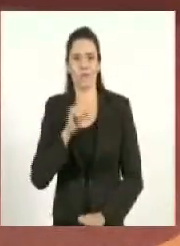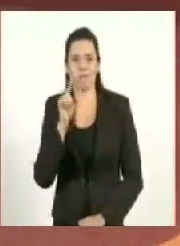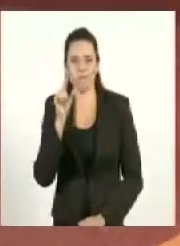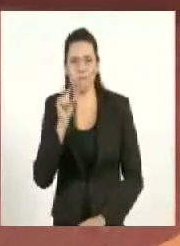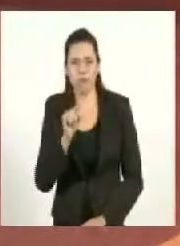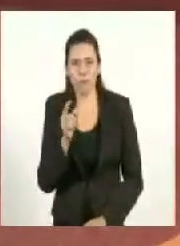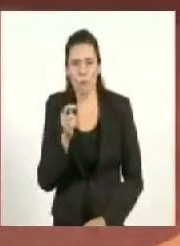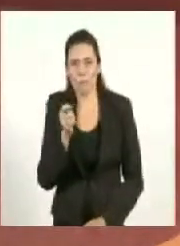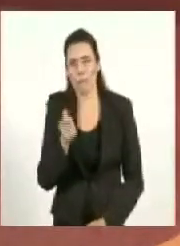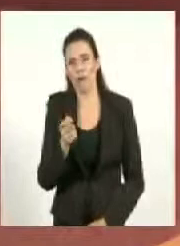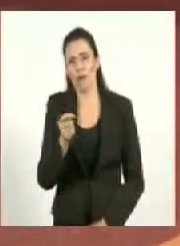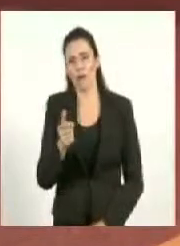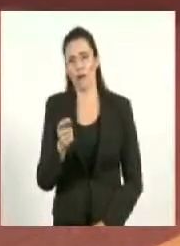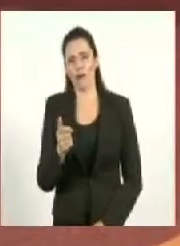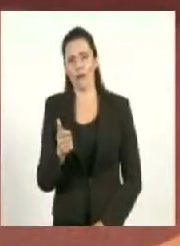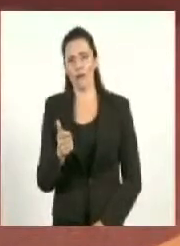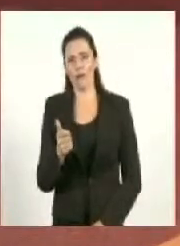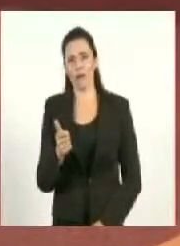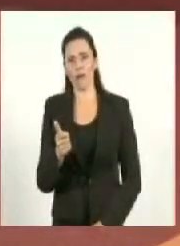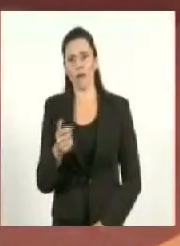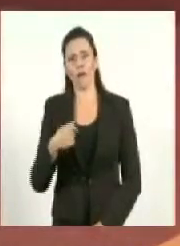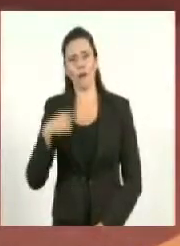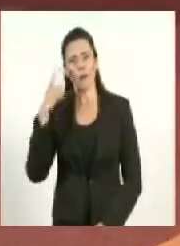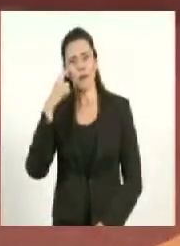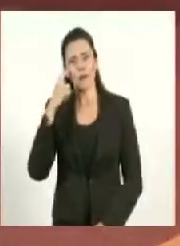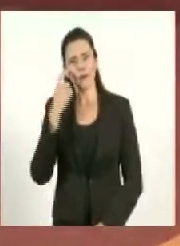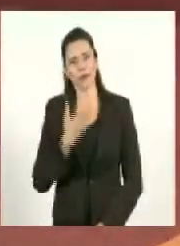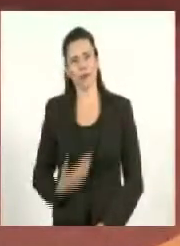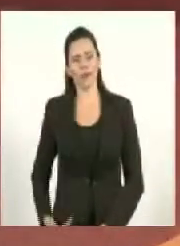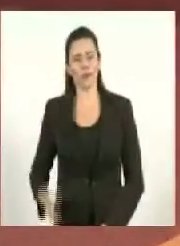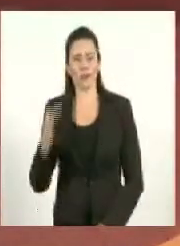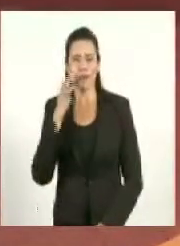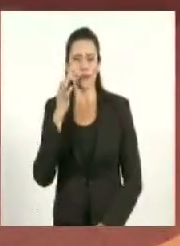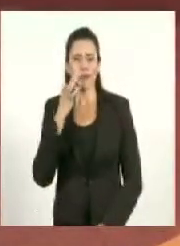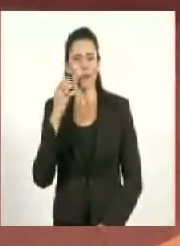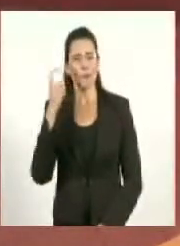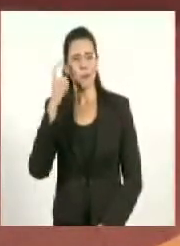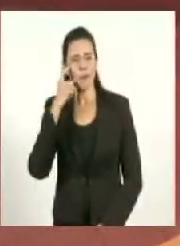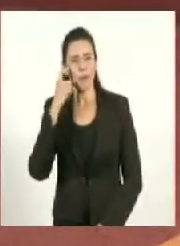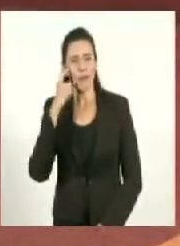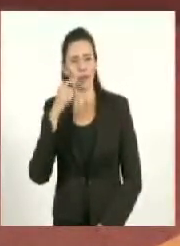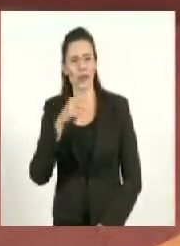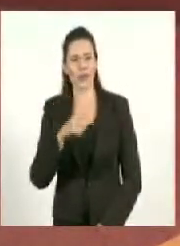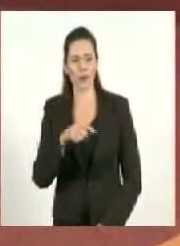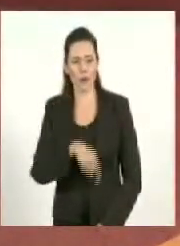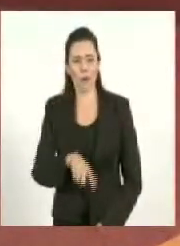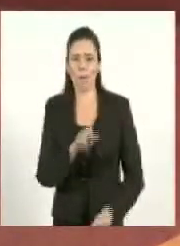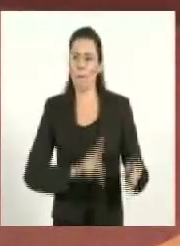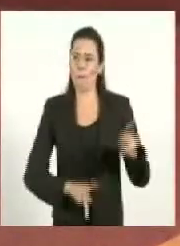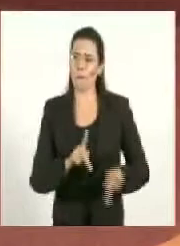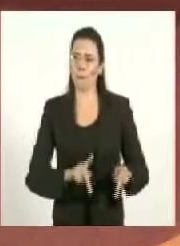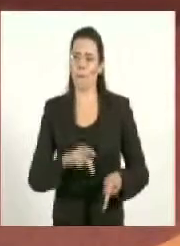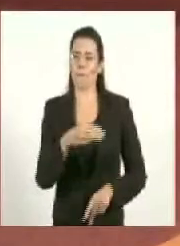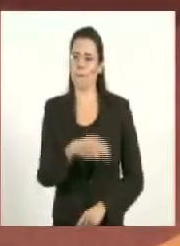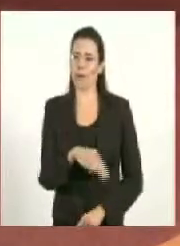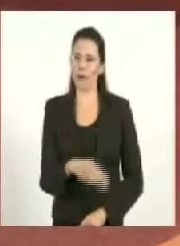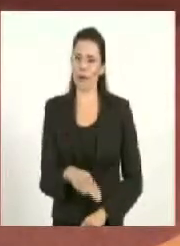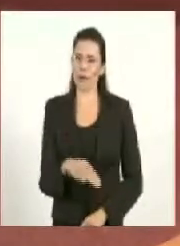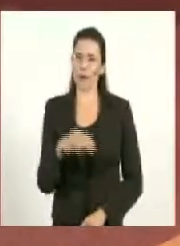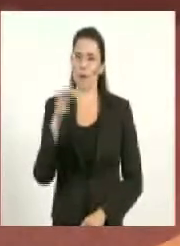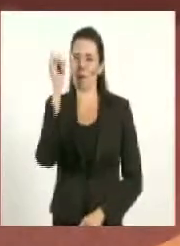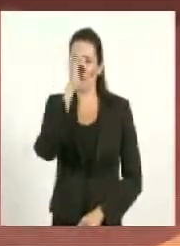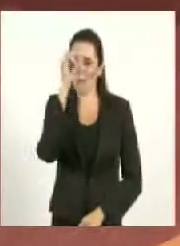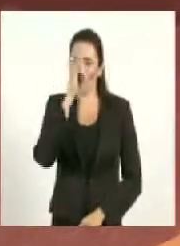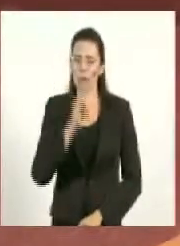bobas, achando que está dando um grande presente. E quando, na verdade, não tem nada disso.